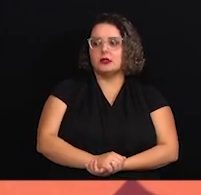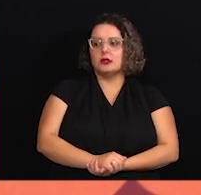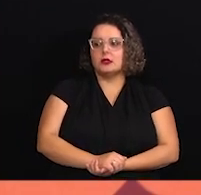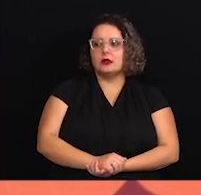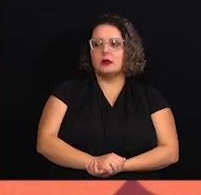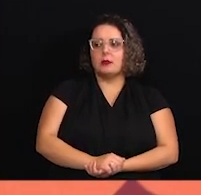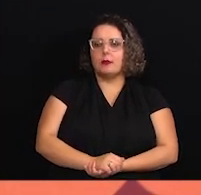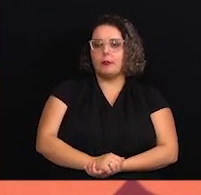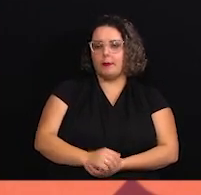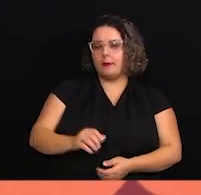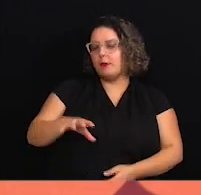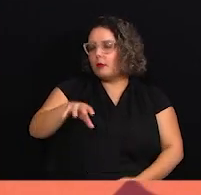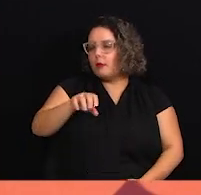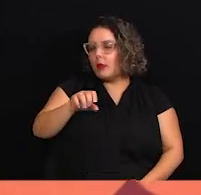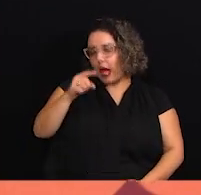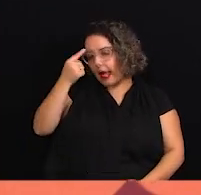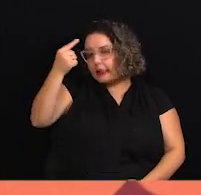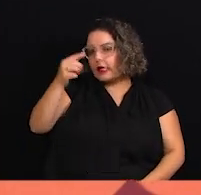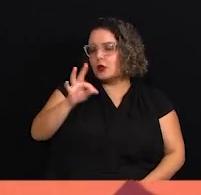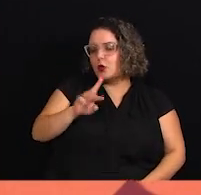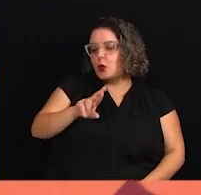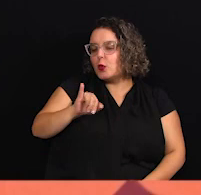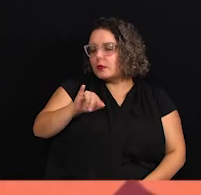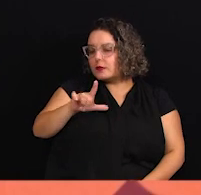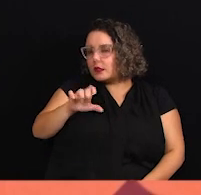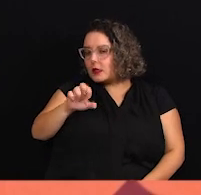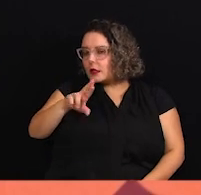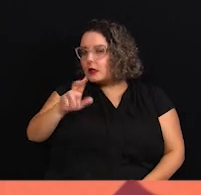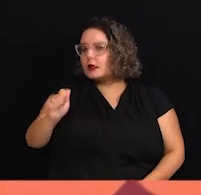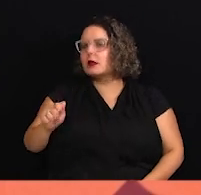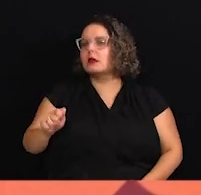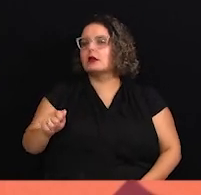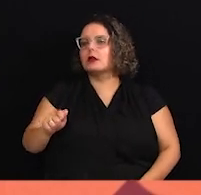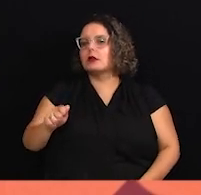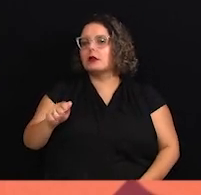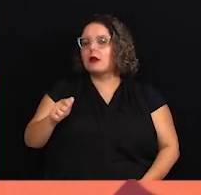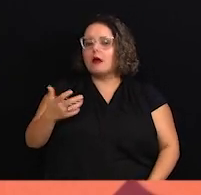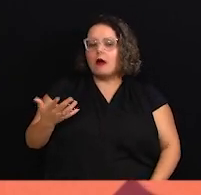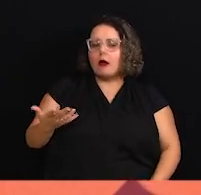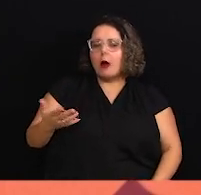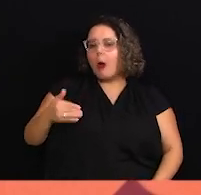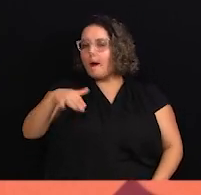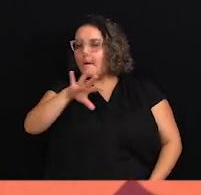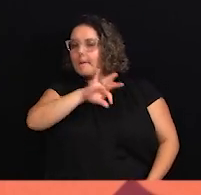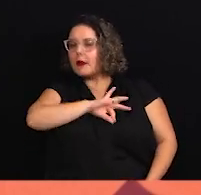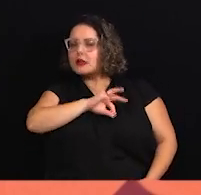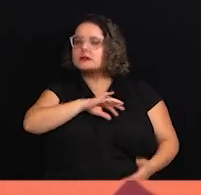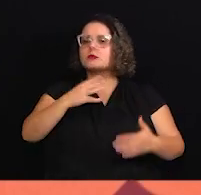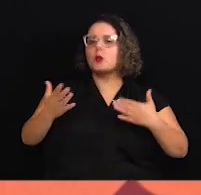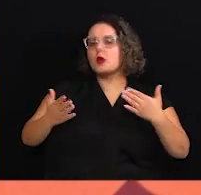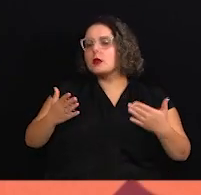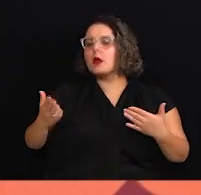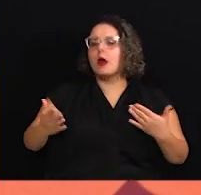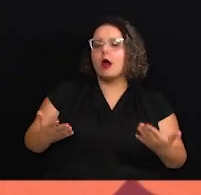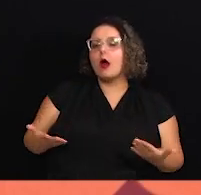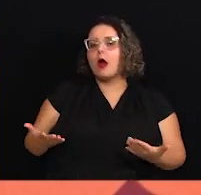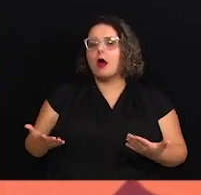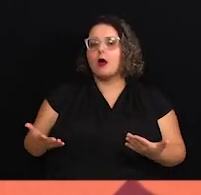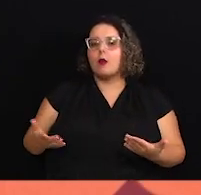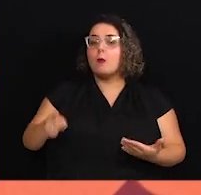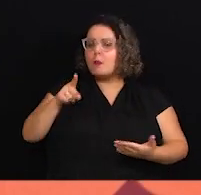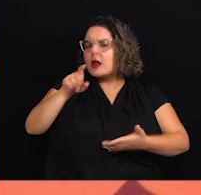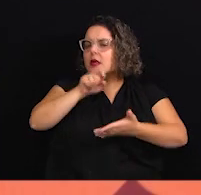o thriller, né? Uma ficção mais thriller, uma coisa mais policial. Para